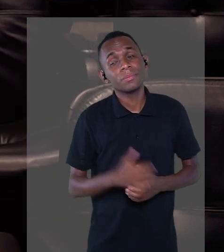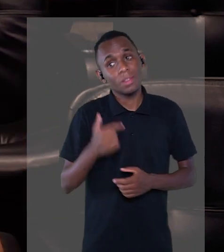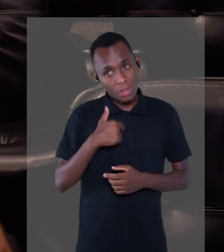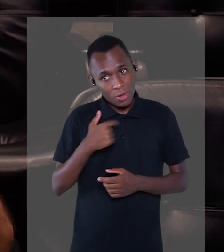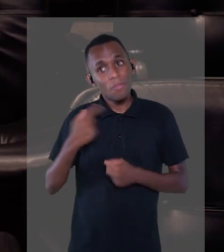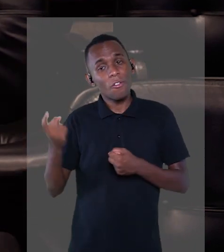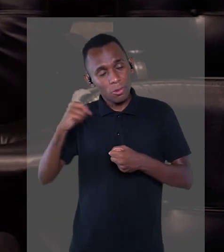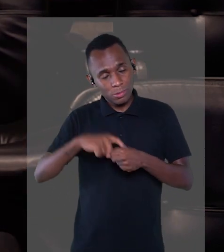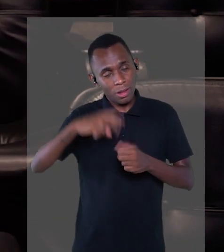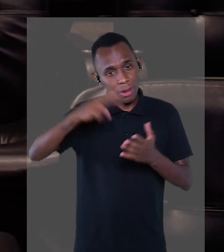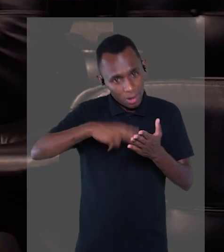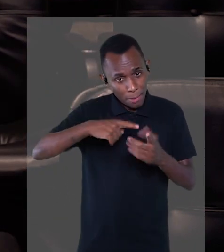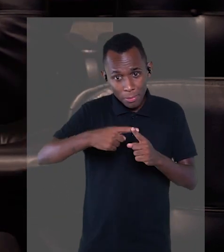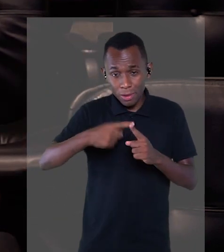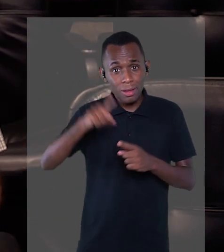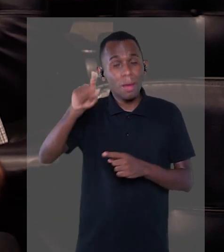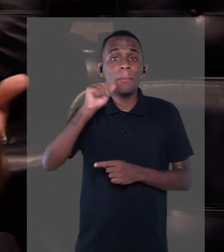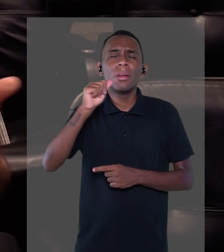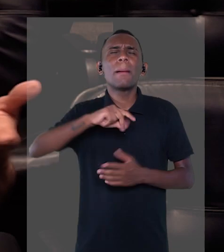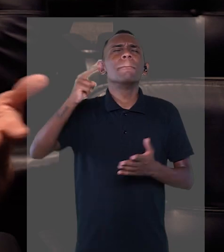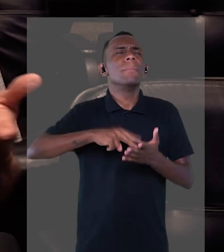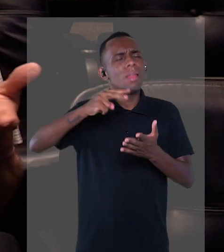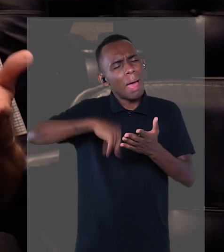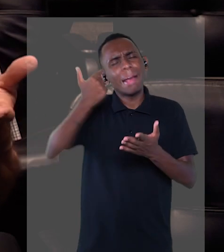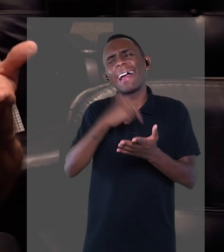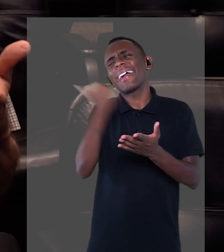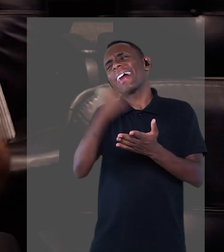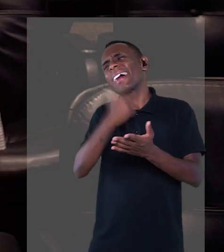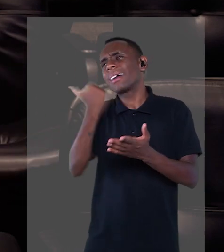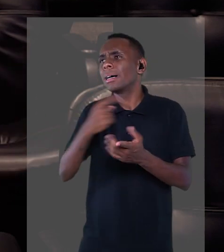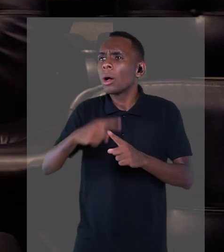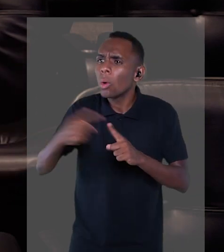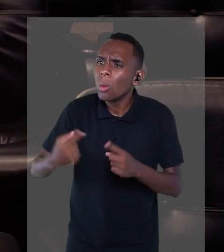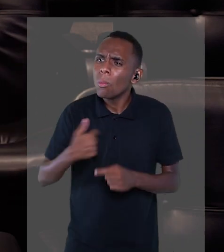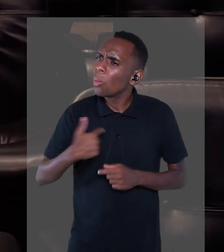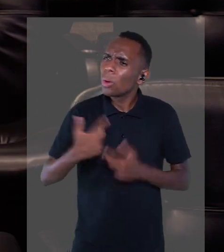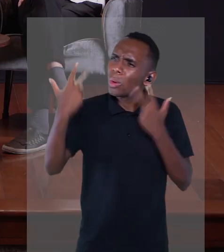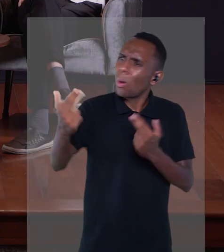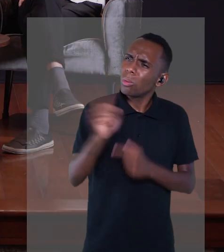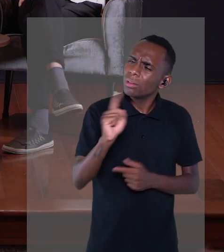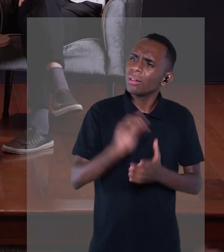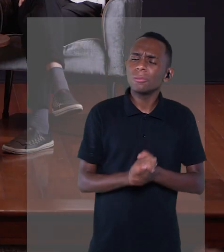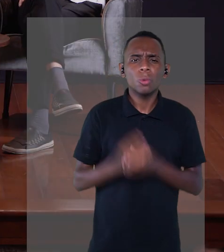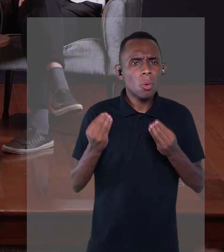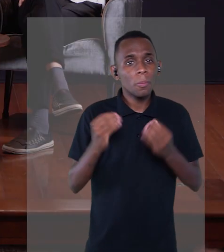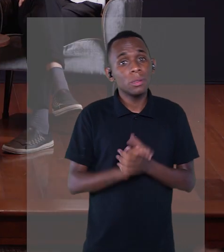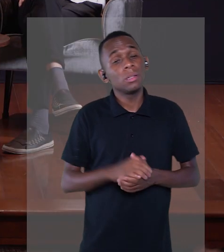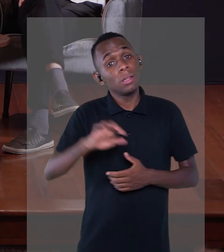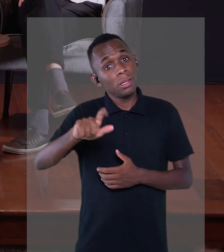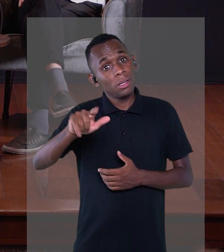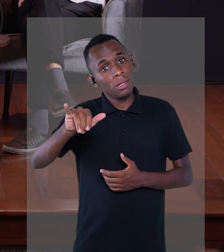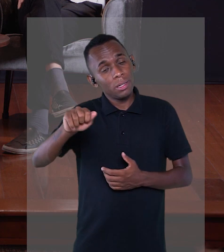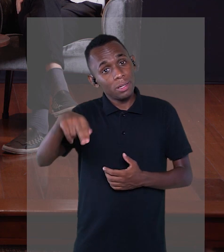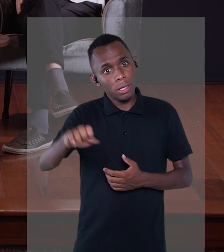vou voltar a ler porque ela ria. Dá E mais uma eu chance. fiquei naquele impasse. Dá mais uma chance, já que a Eliane gostou